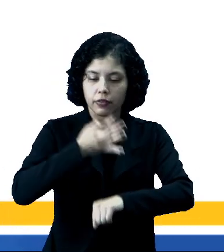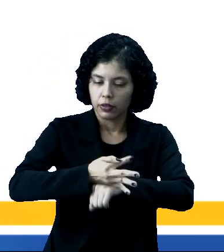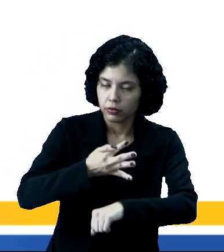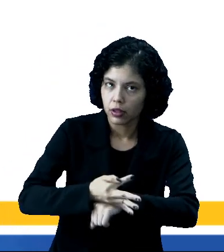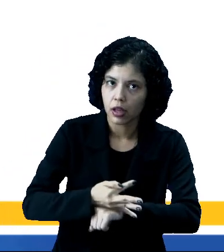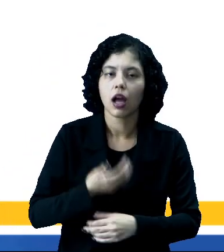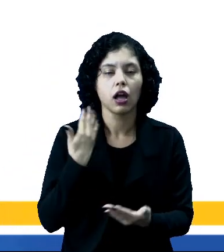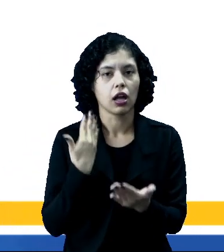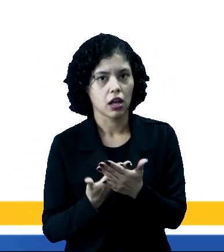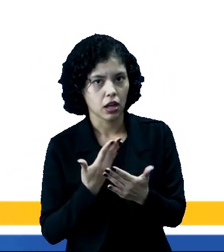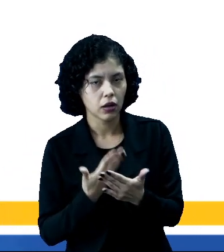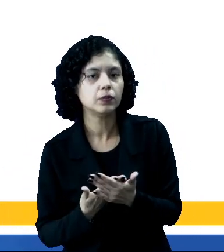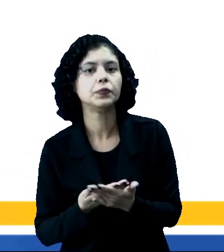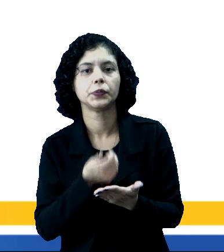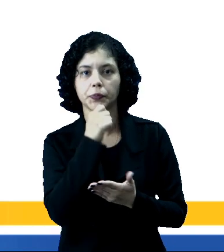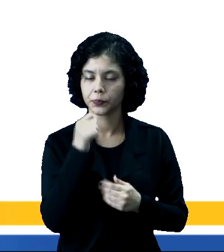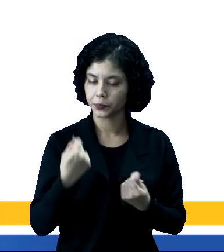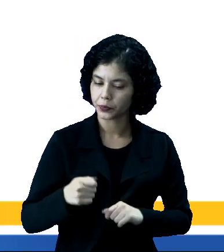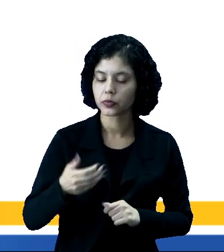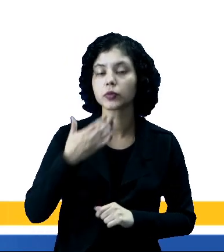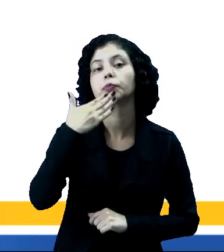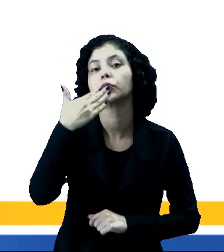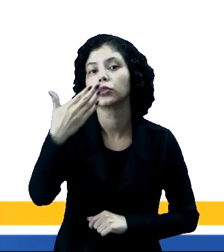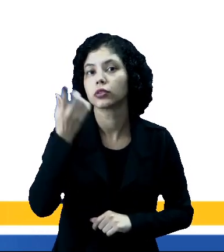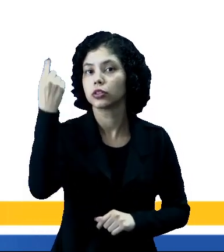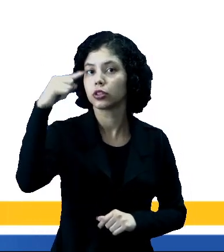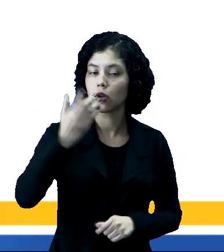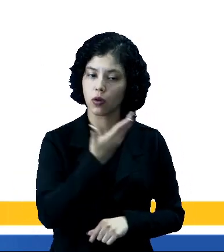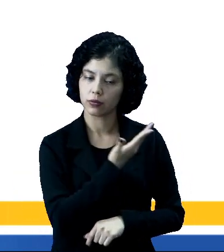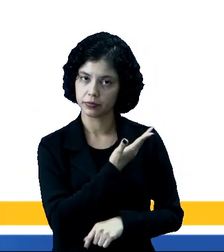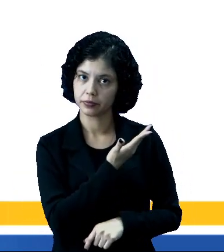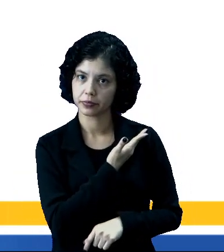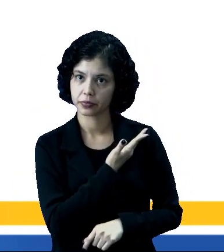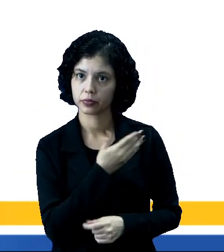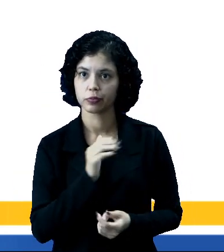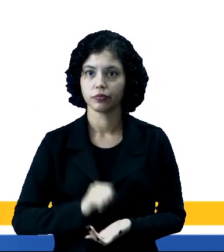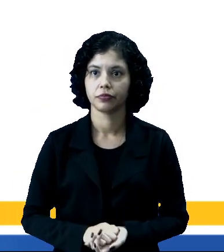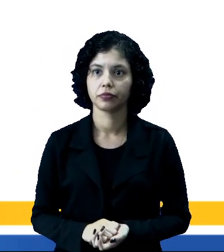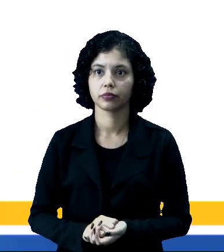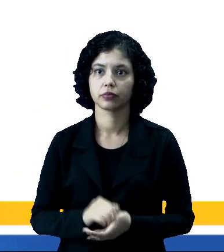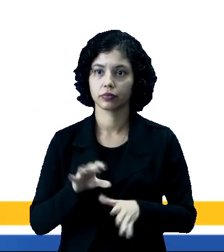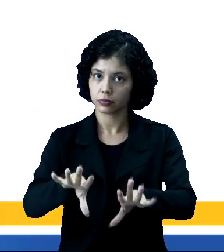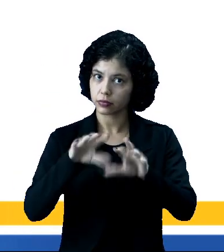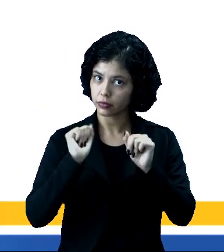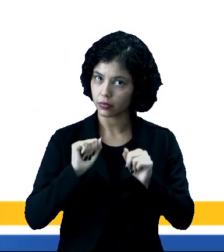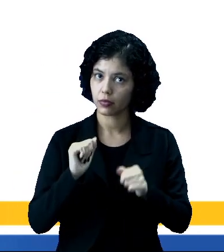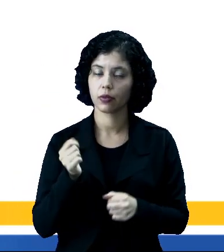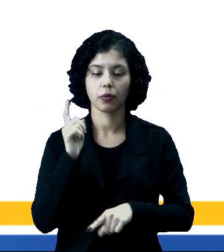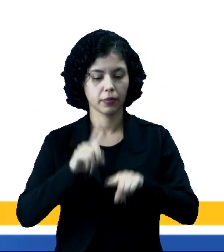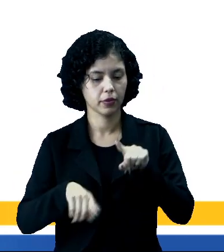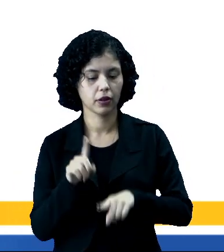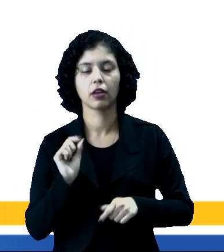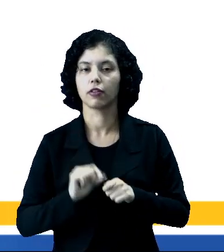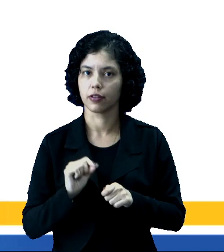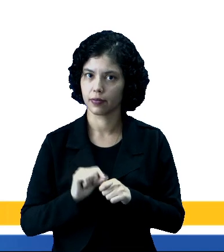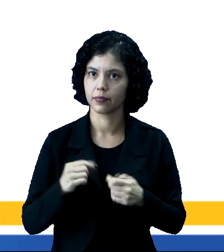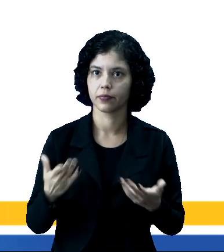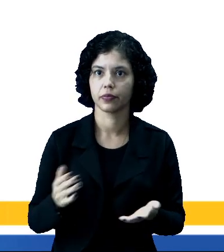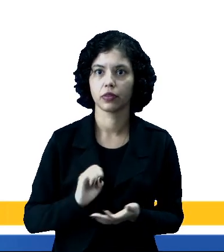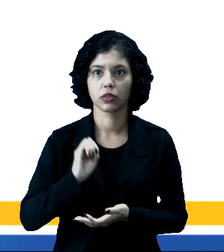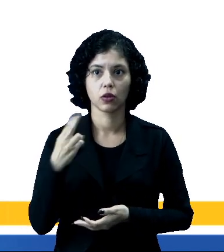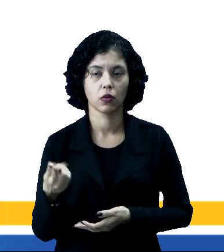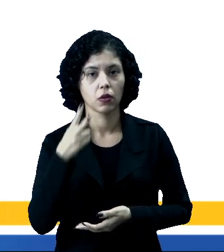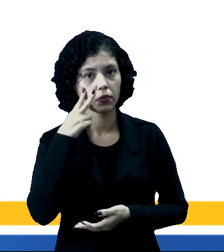alguém falta a aula, né, a gente deve o quê? Ir com o colega, né, e pegar o material que foi passado,